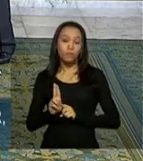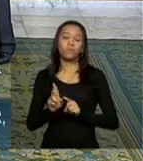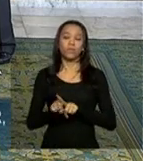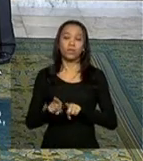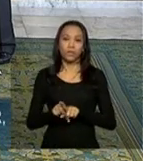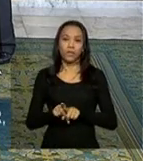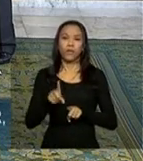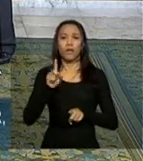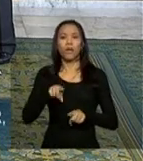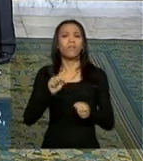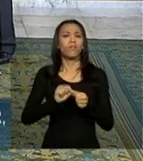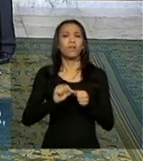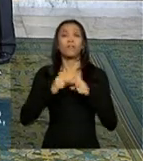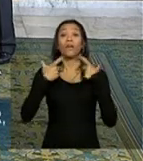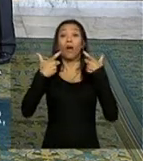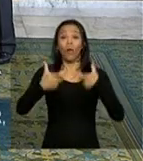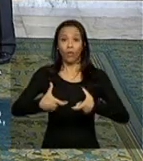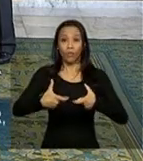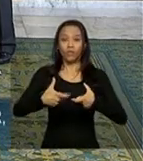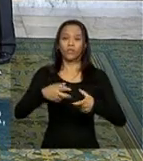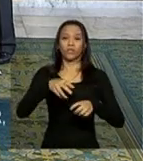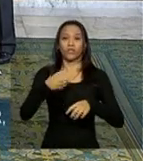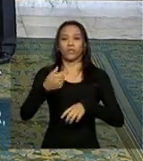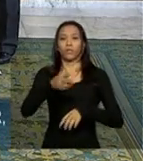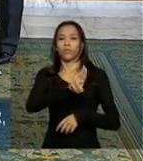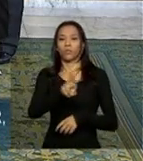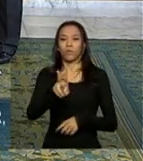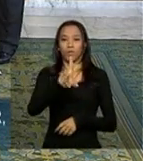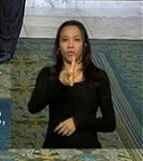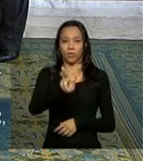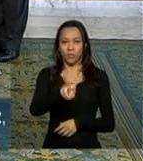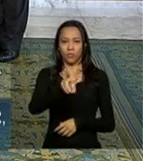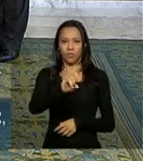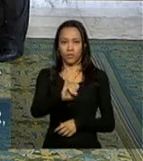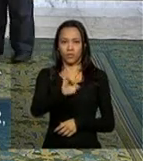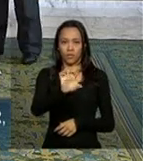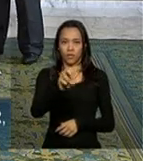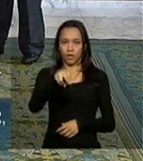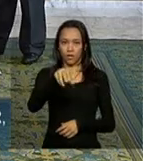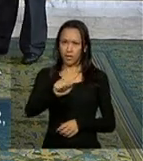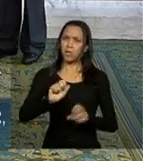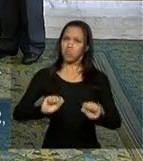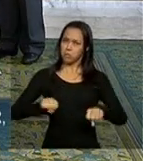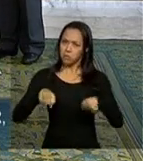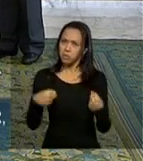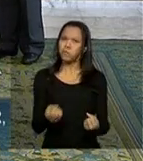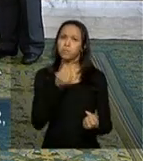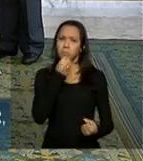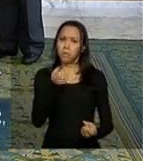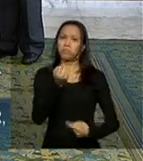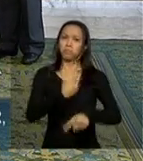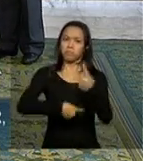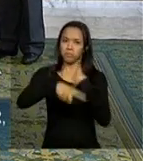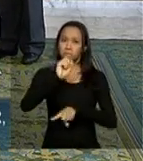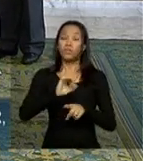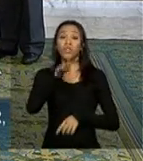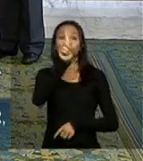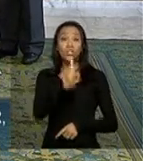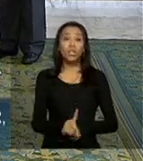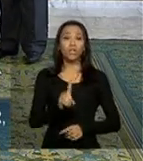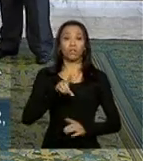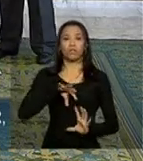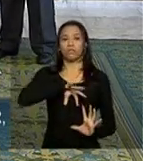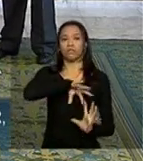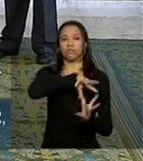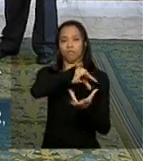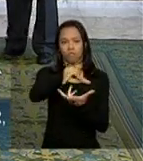Diplomáticas, realizada em Viena, e representa um esforço bem-sucedido na codificação do direito internacional relativo